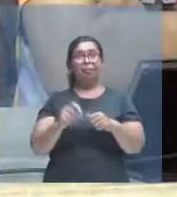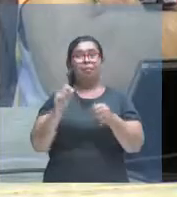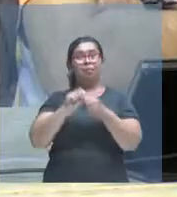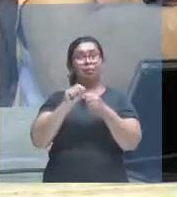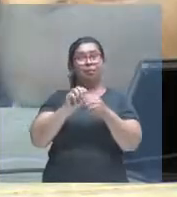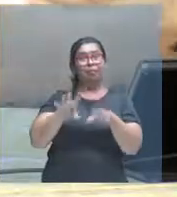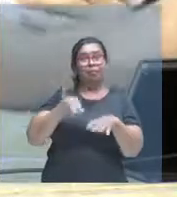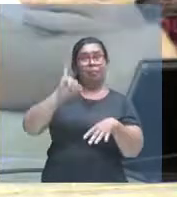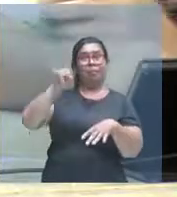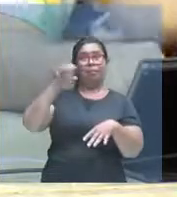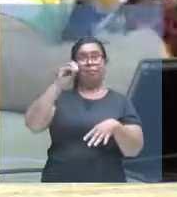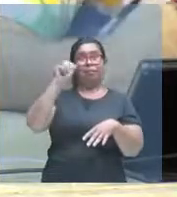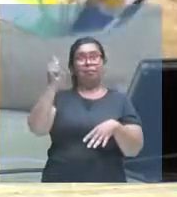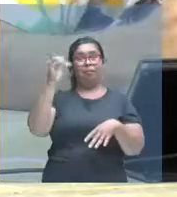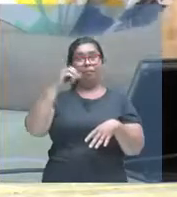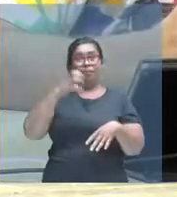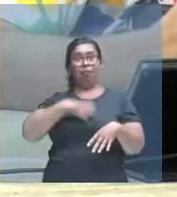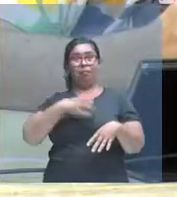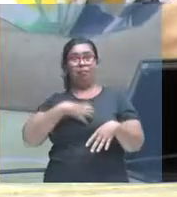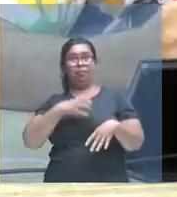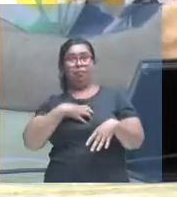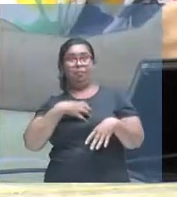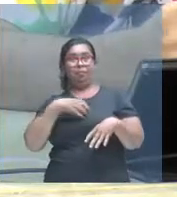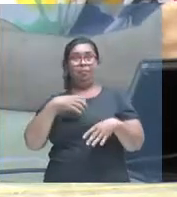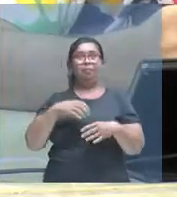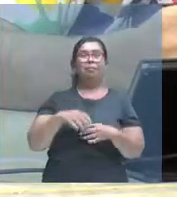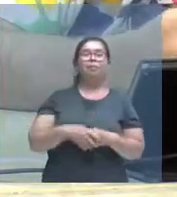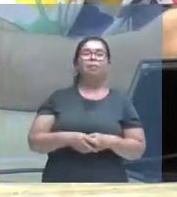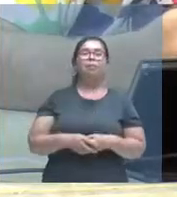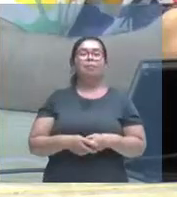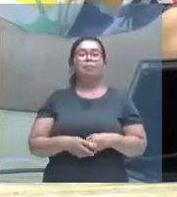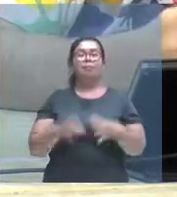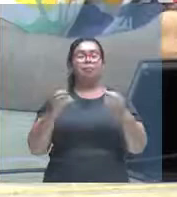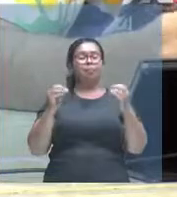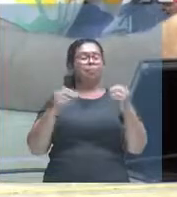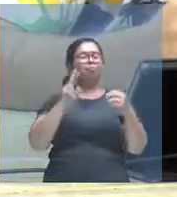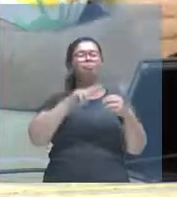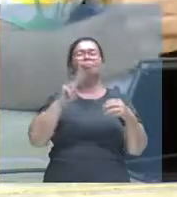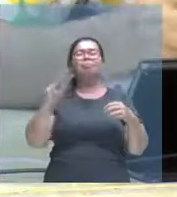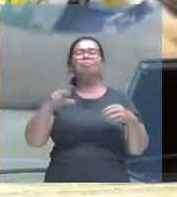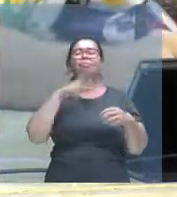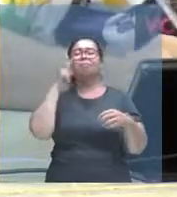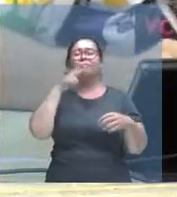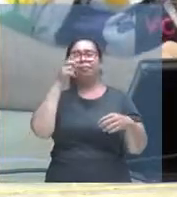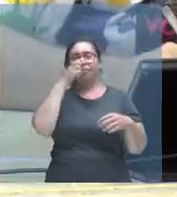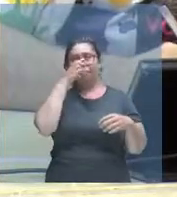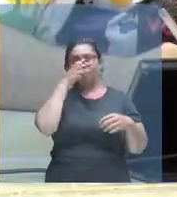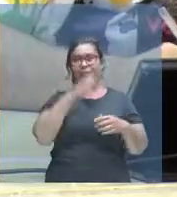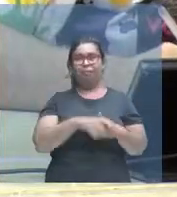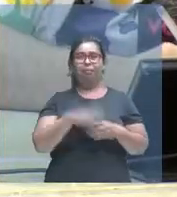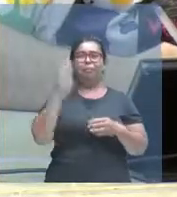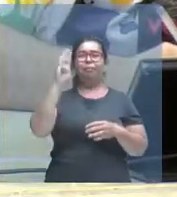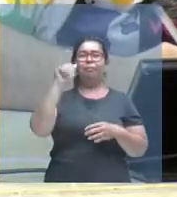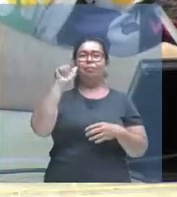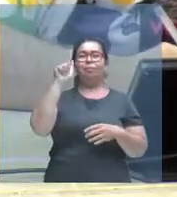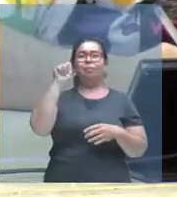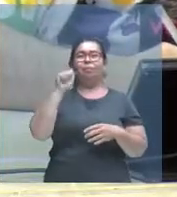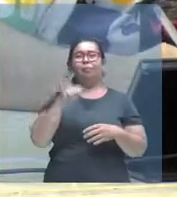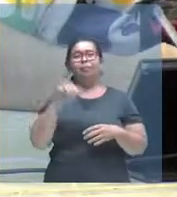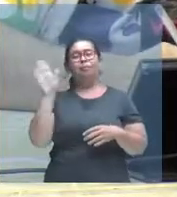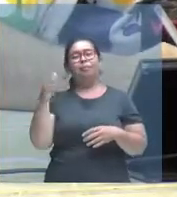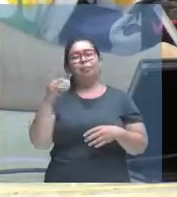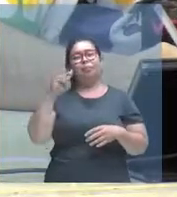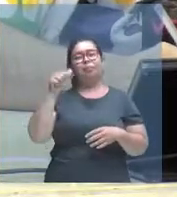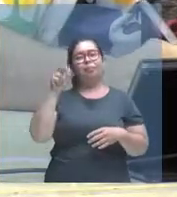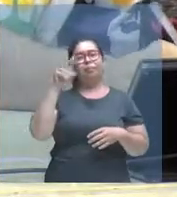como Claudinho, Bagá, Paulo Ojeda, Zé Correia, Marcelo Delisa, Paulo